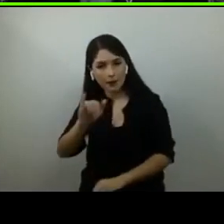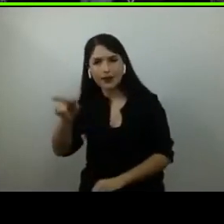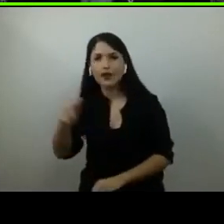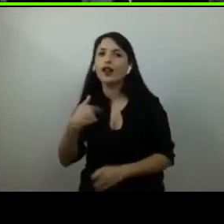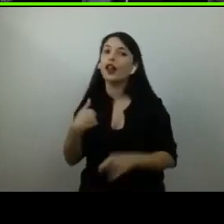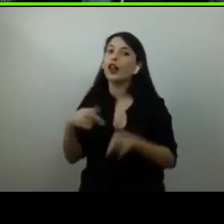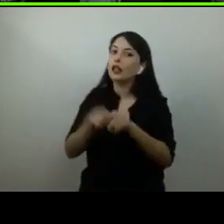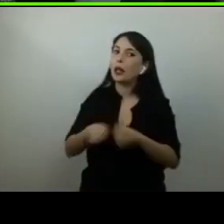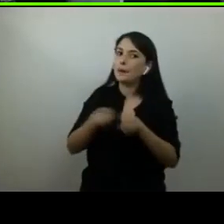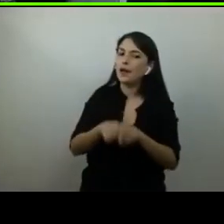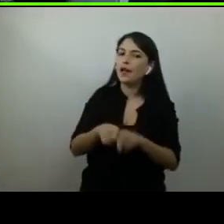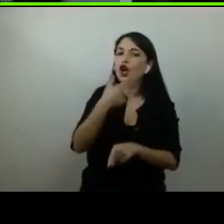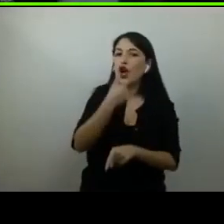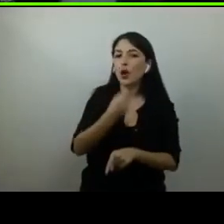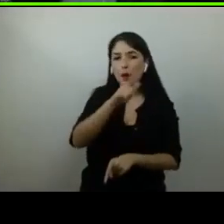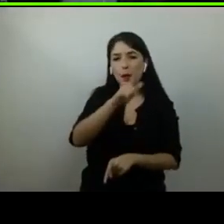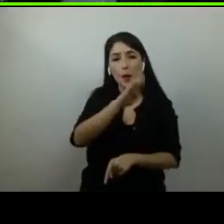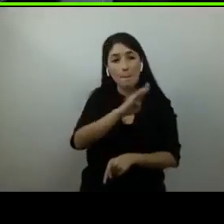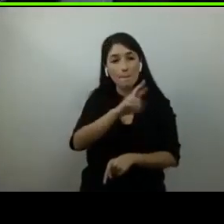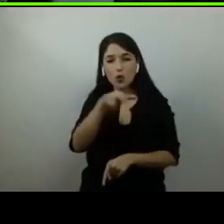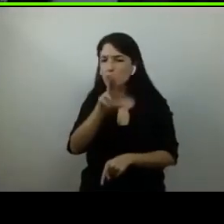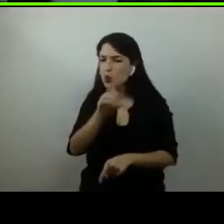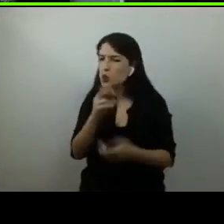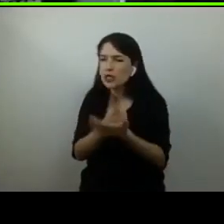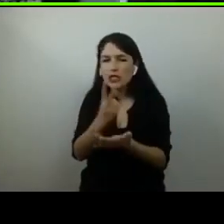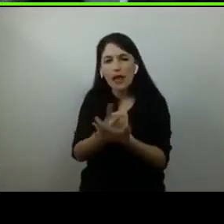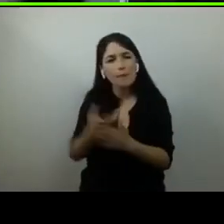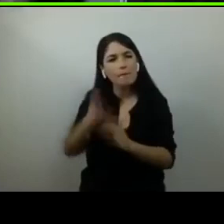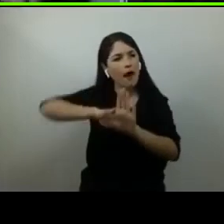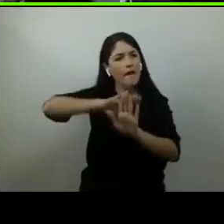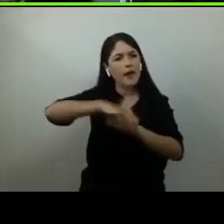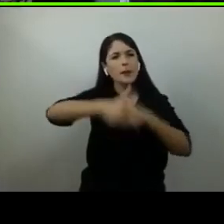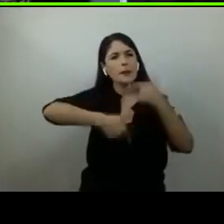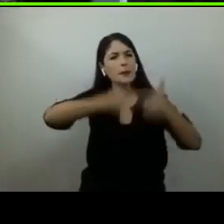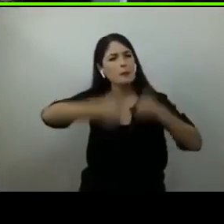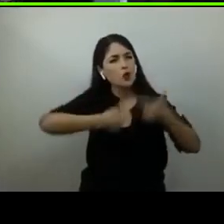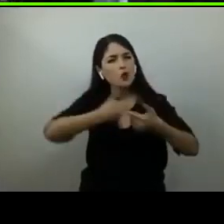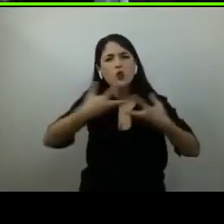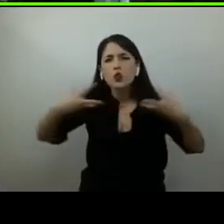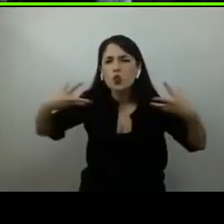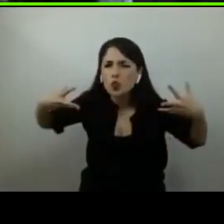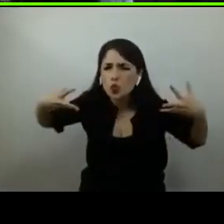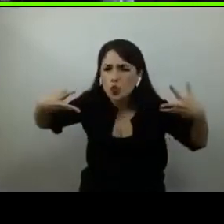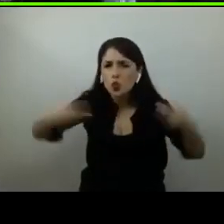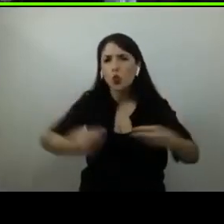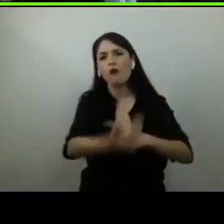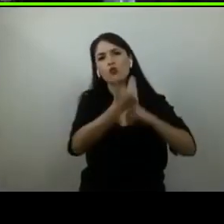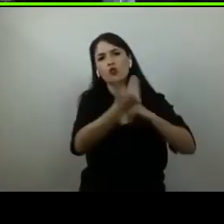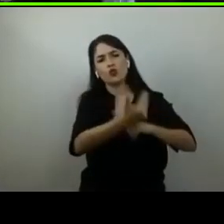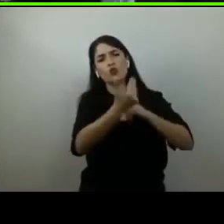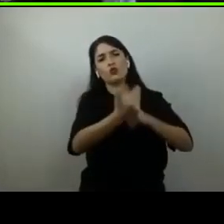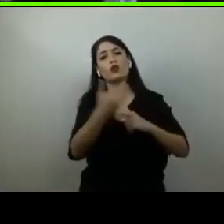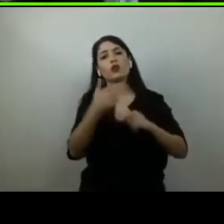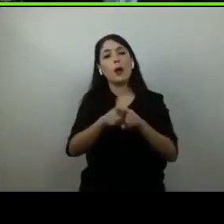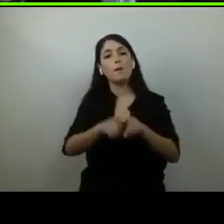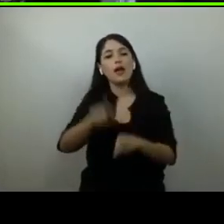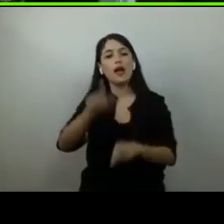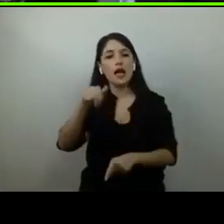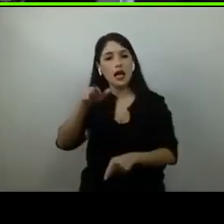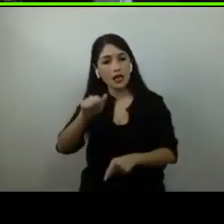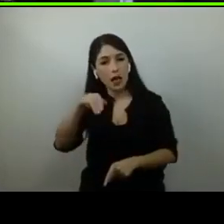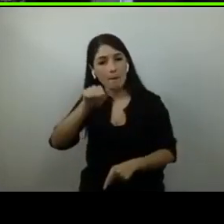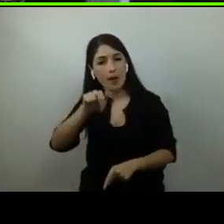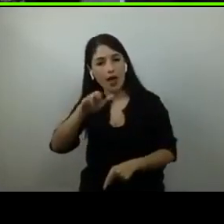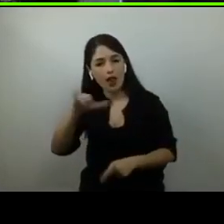Bruno Salles, que está sempre aí no bastidor, ajudando a gente em absolutamente tudo, Ana Amélia Mascarenhas, presidente da Comissão de Direitos Humanos da Ordem